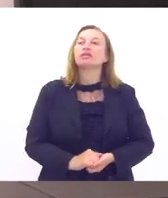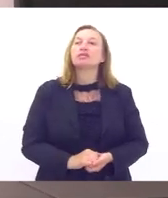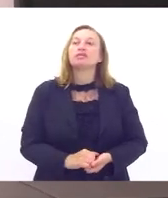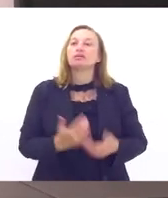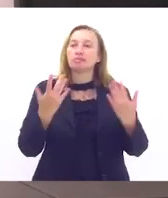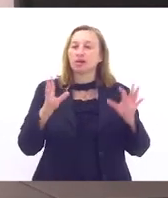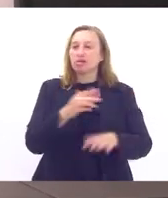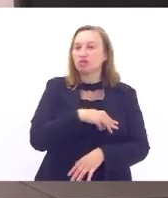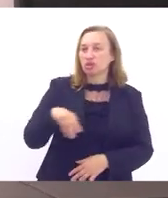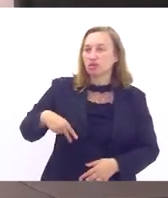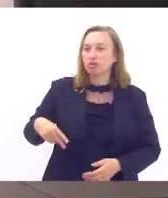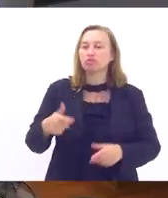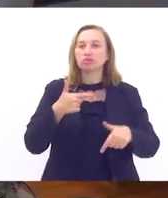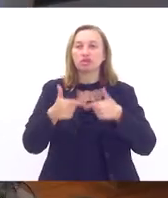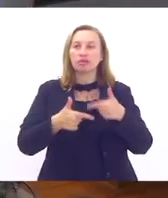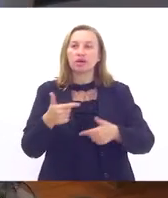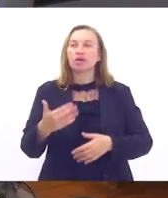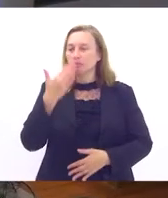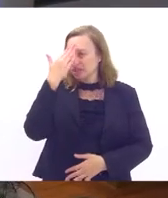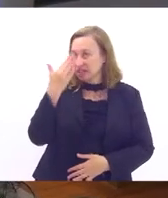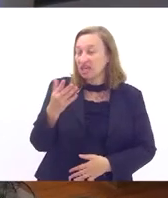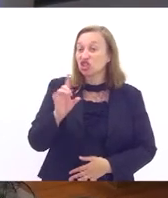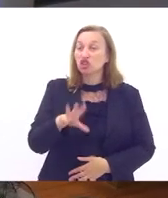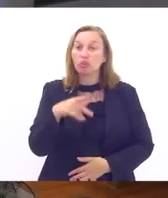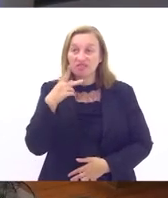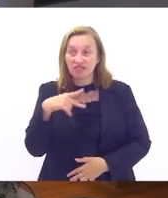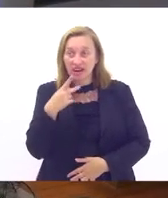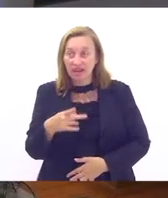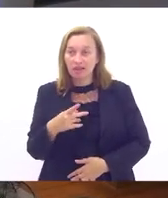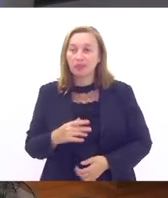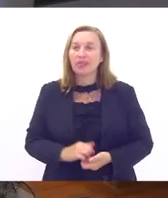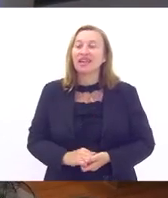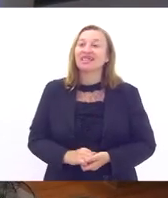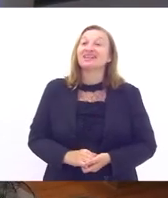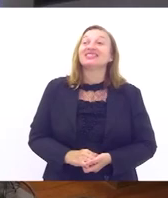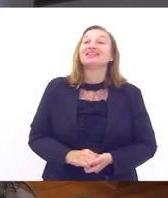Ministério Público do Trabalho. Obrigada. Só para dizer...